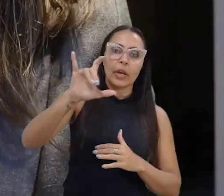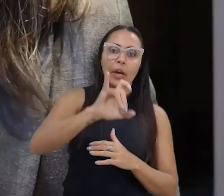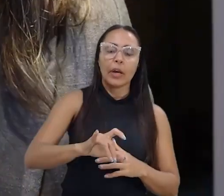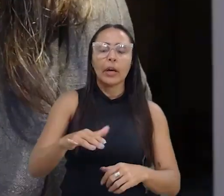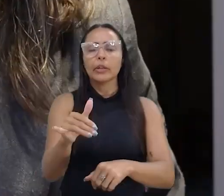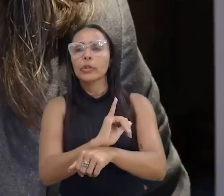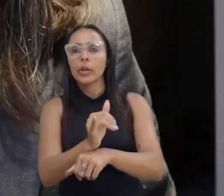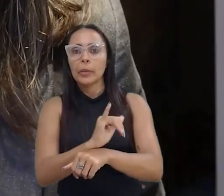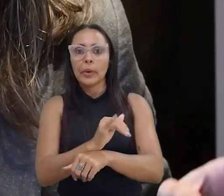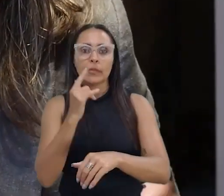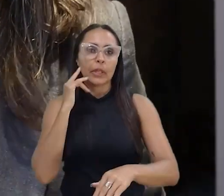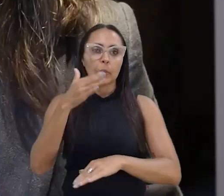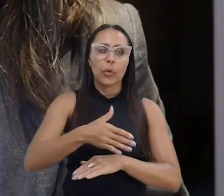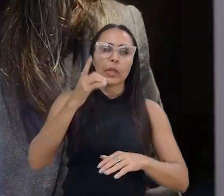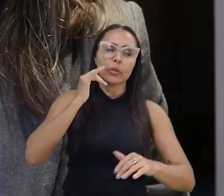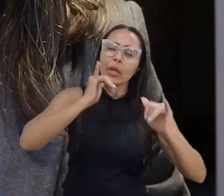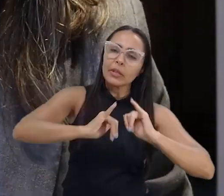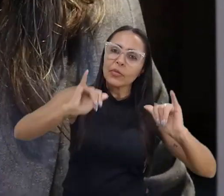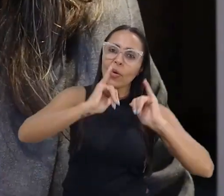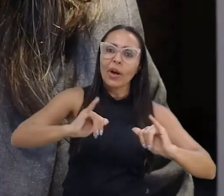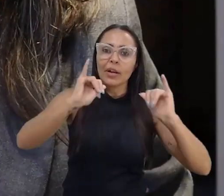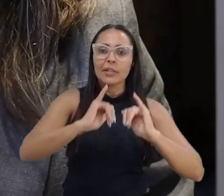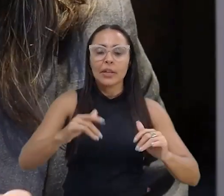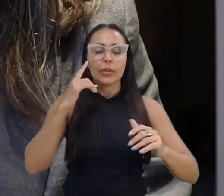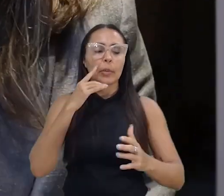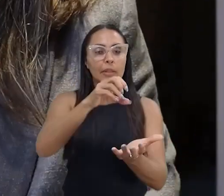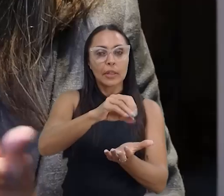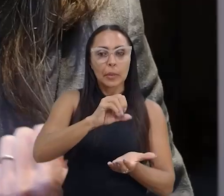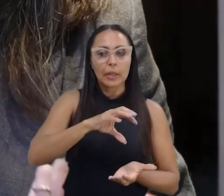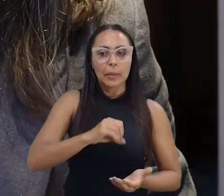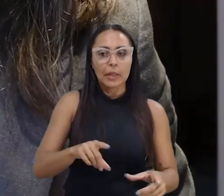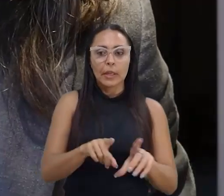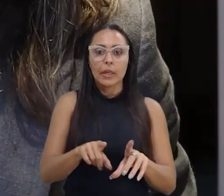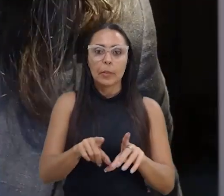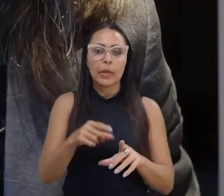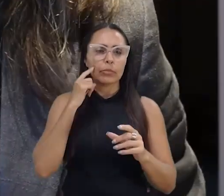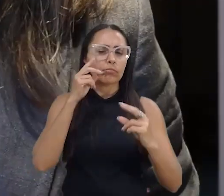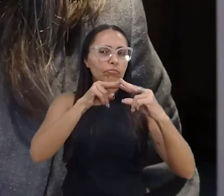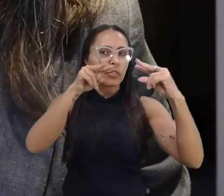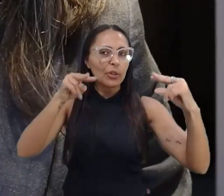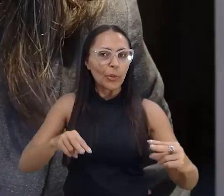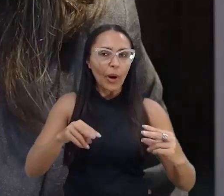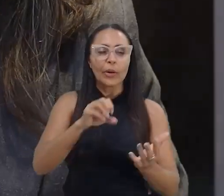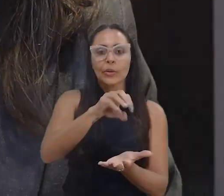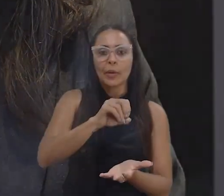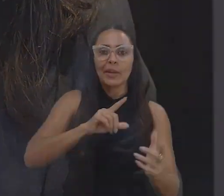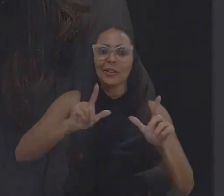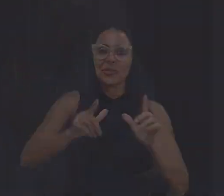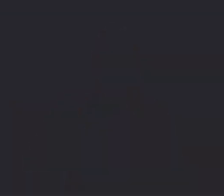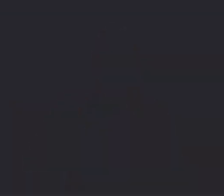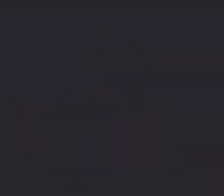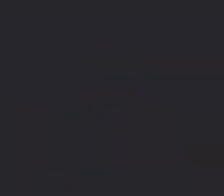YouTube, e fiquem por dentro de todo o conteúdo produzido, seja na página do ETPAC, como também no ambiente virtual e no EducaPE TV.